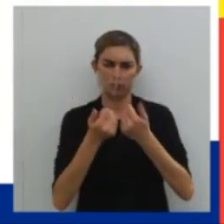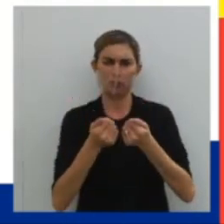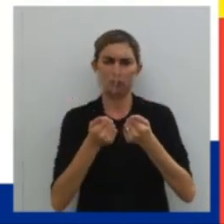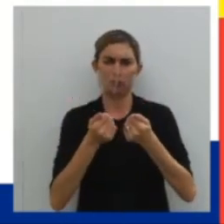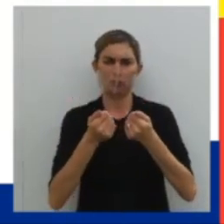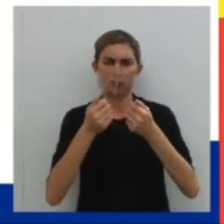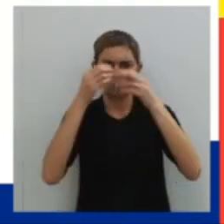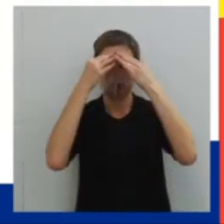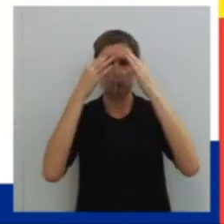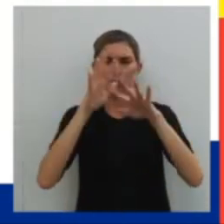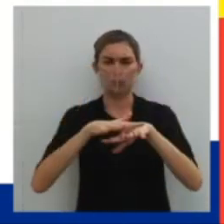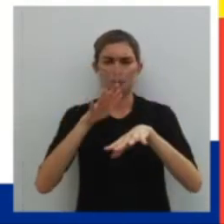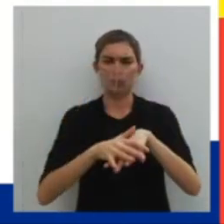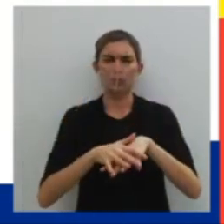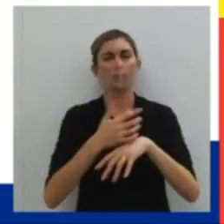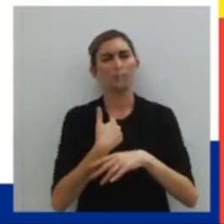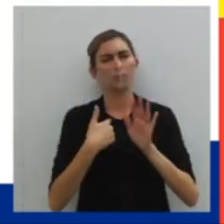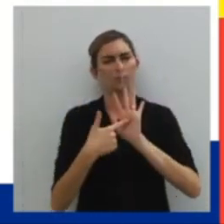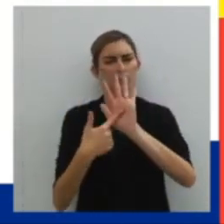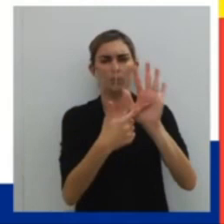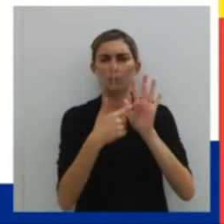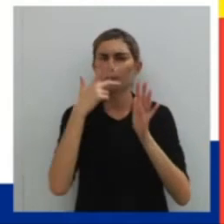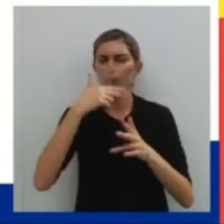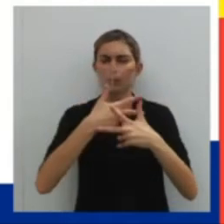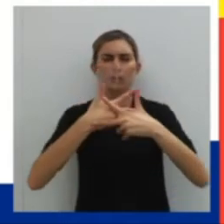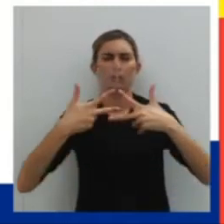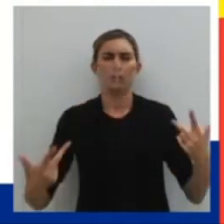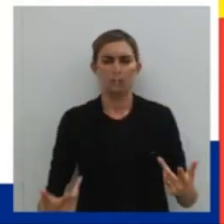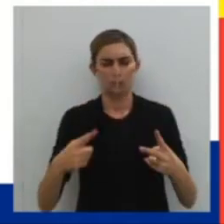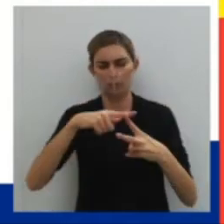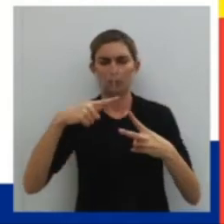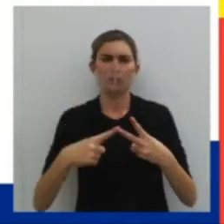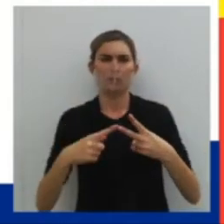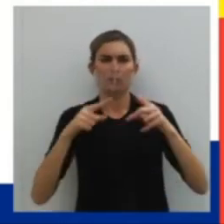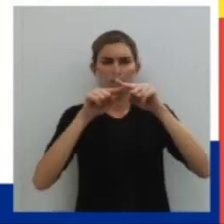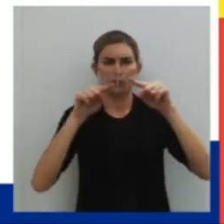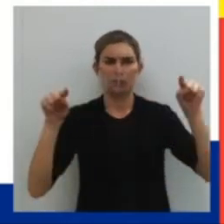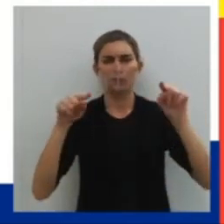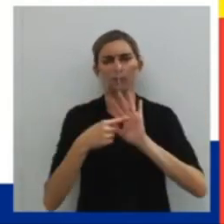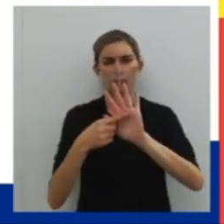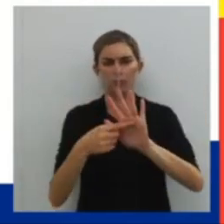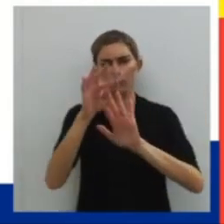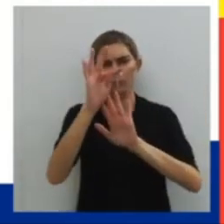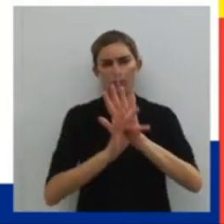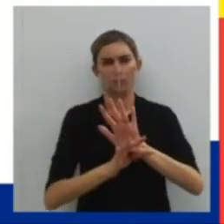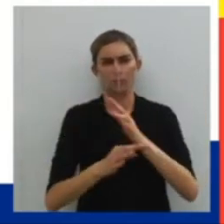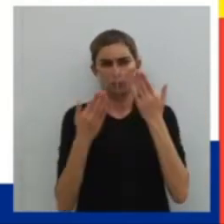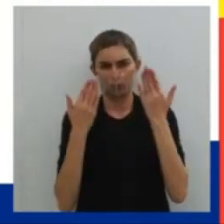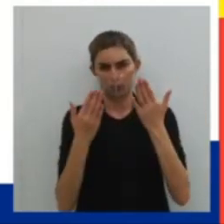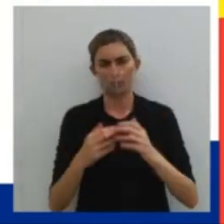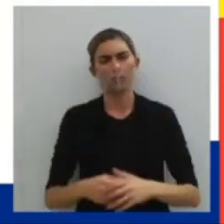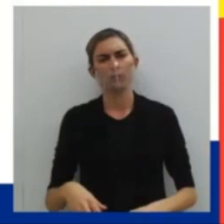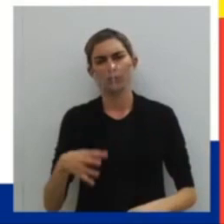uma simbologia matemática que está indicando a mesma coisa que as duas linhas apresentadas no texto aí acima, tá bom?